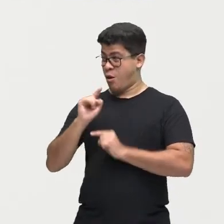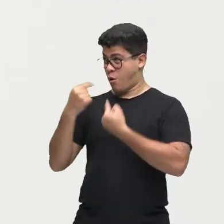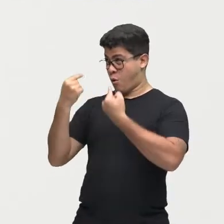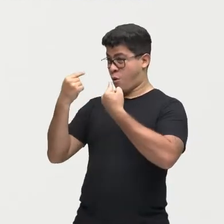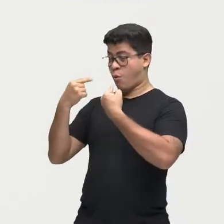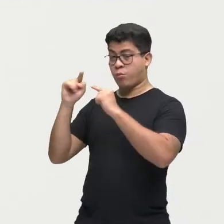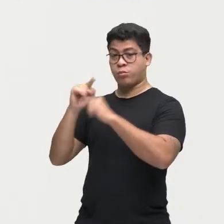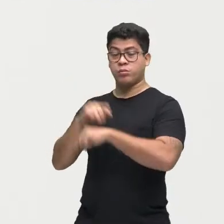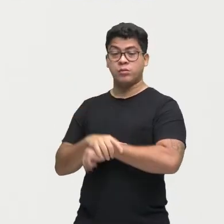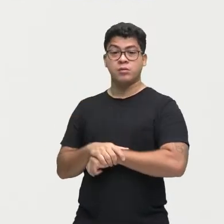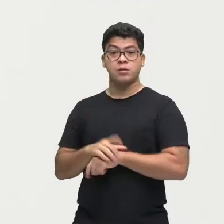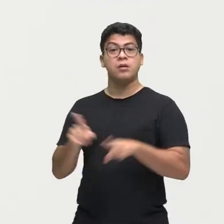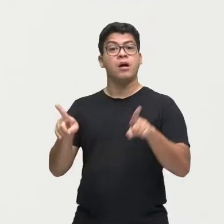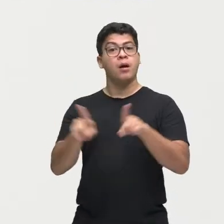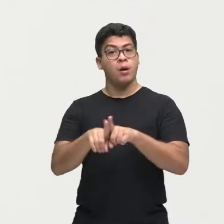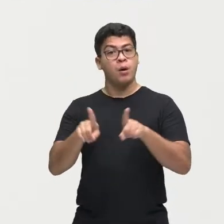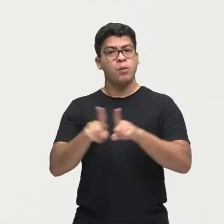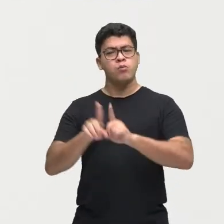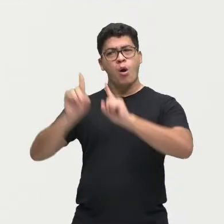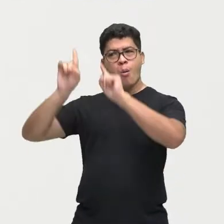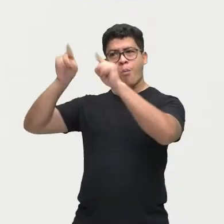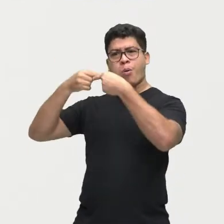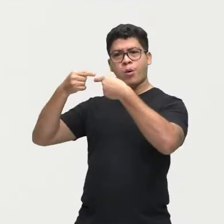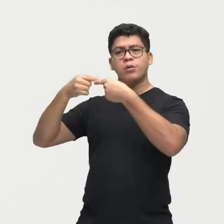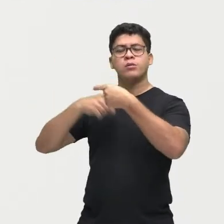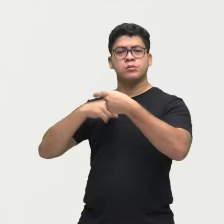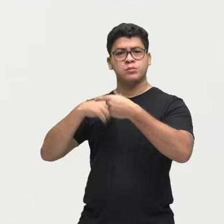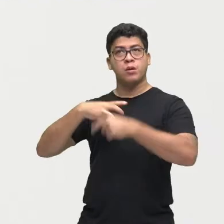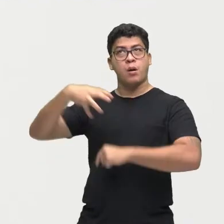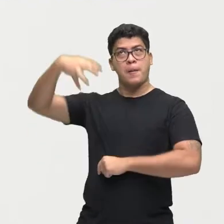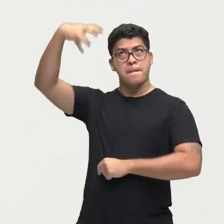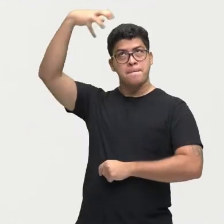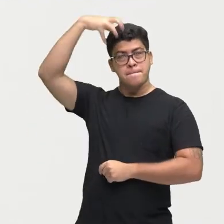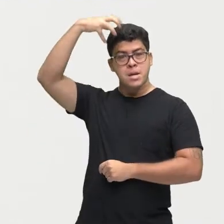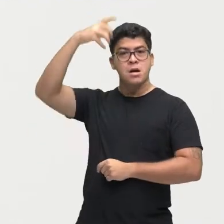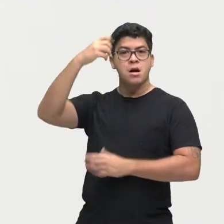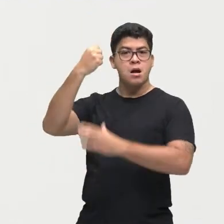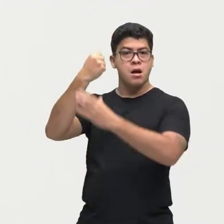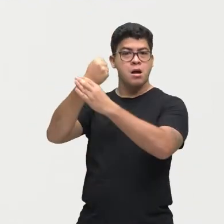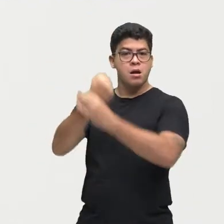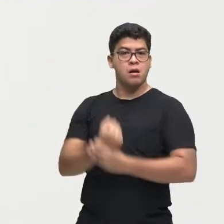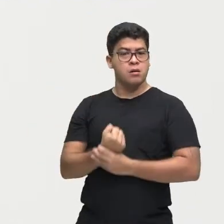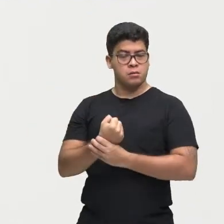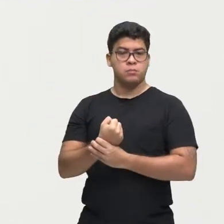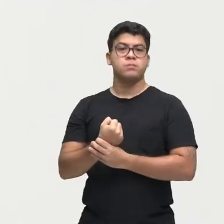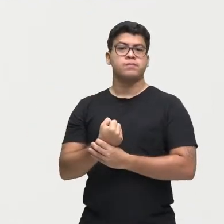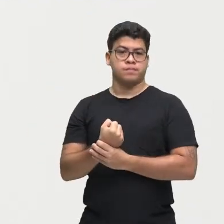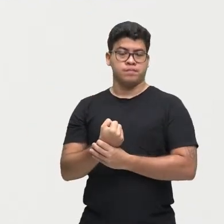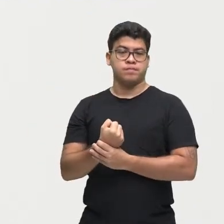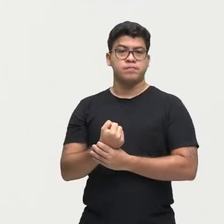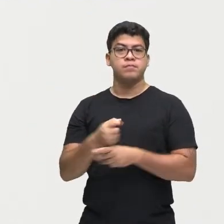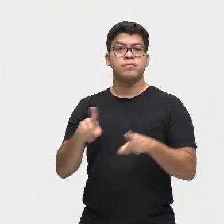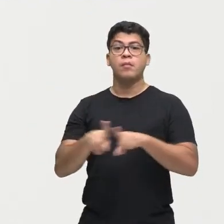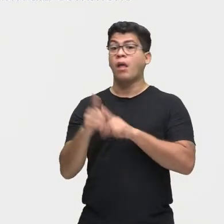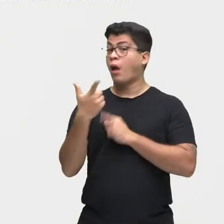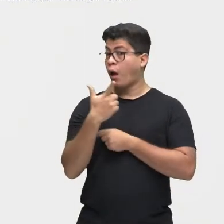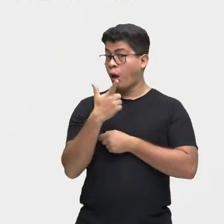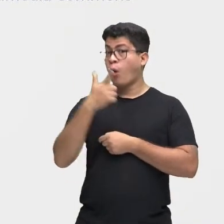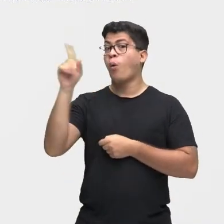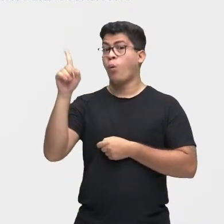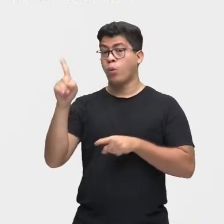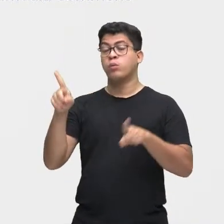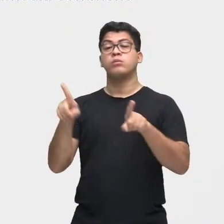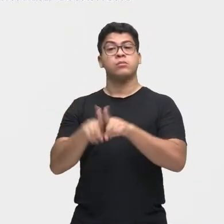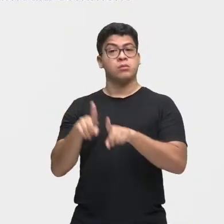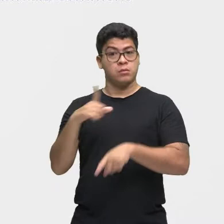de oposição aos monarcas, aos reis absolutistas. Olha só. E temos um outro pensador